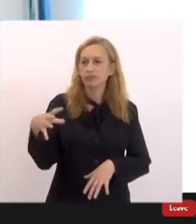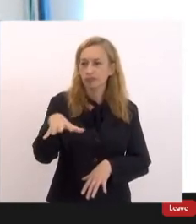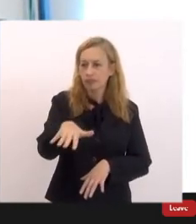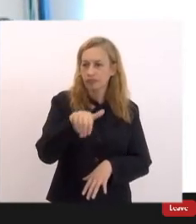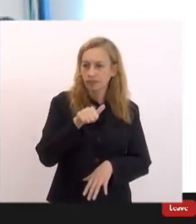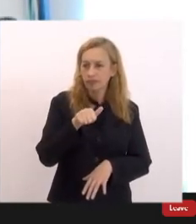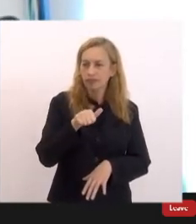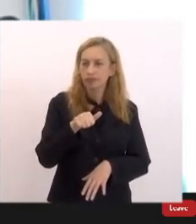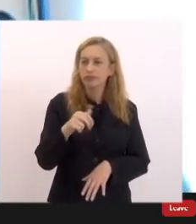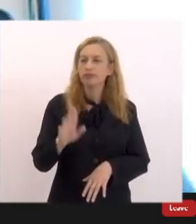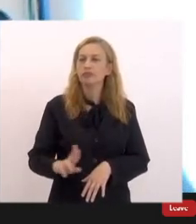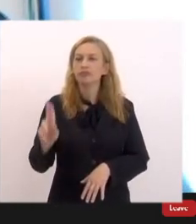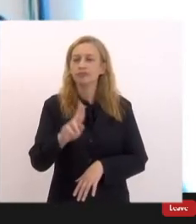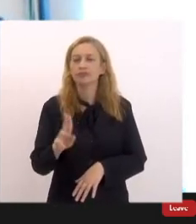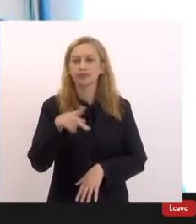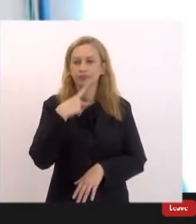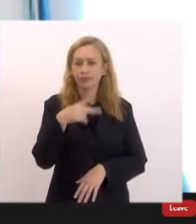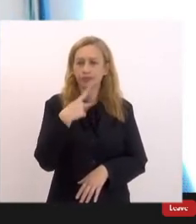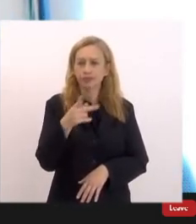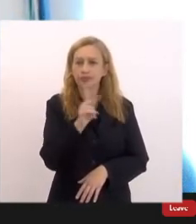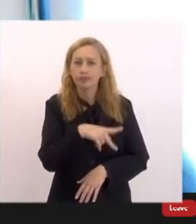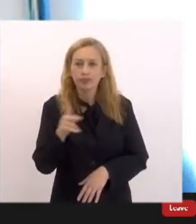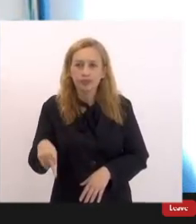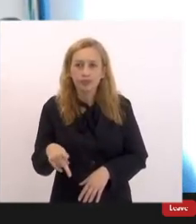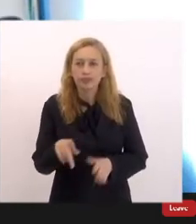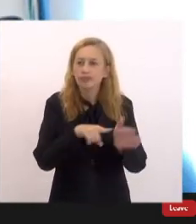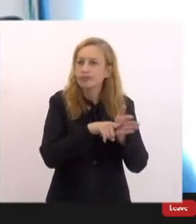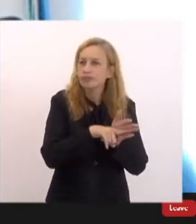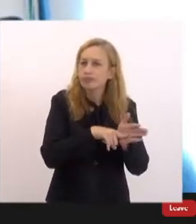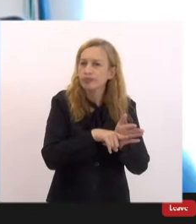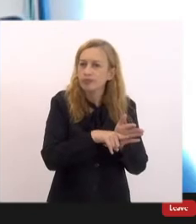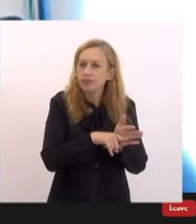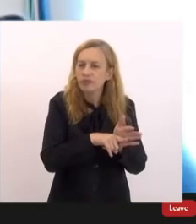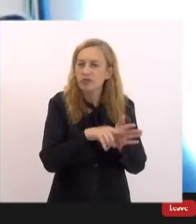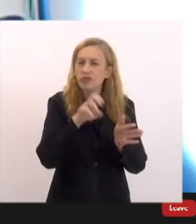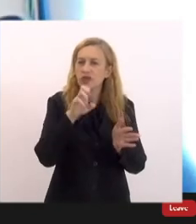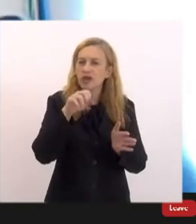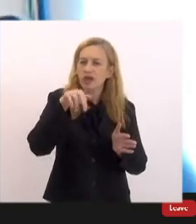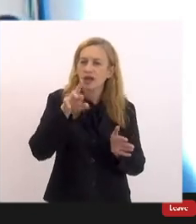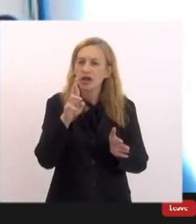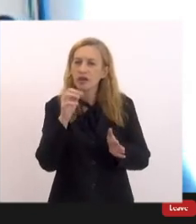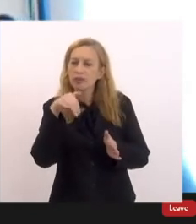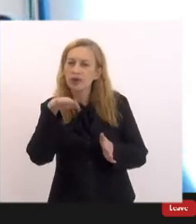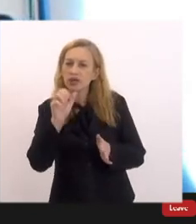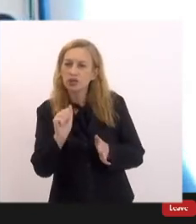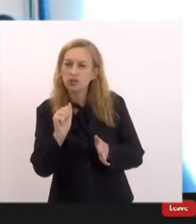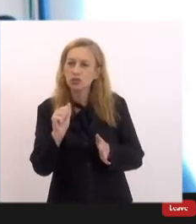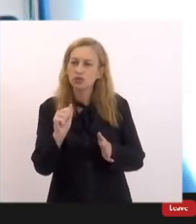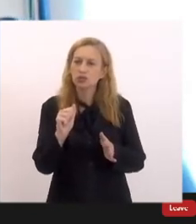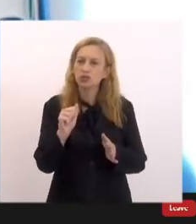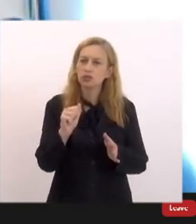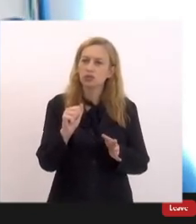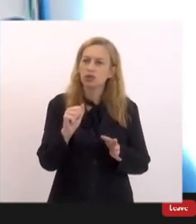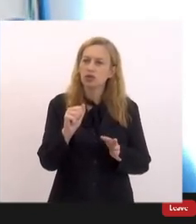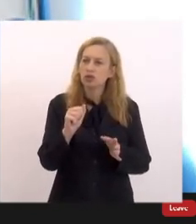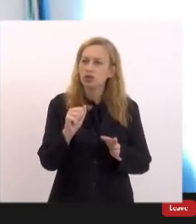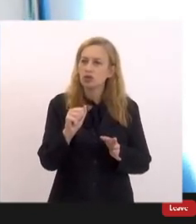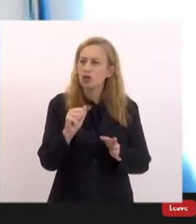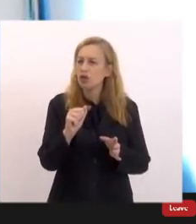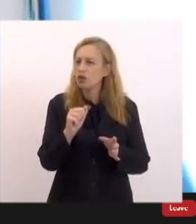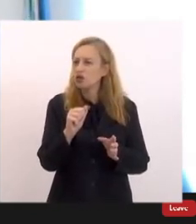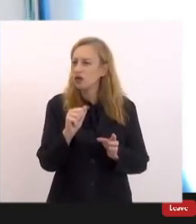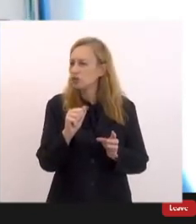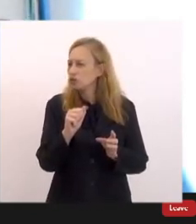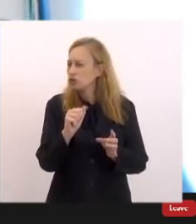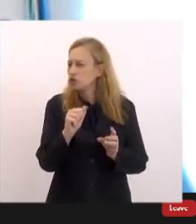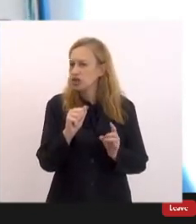da palavra o professor pesquisador Hermano Castro, da Fundação Oswaldo Cruz, para também nos